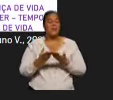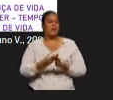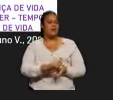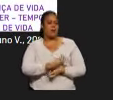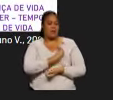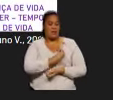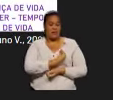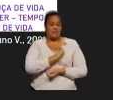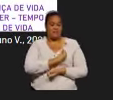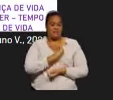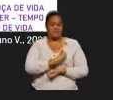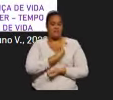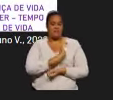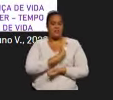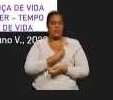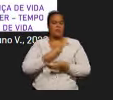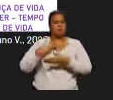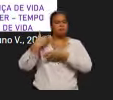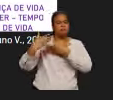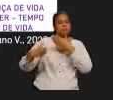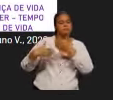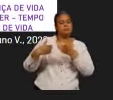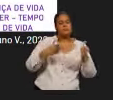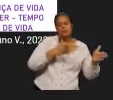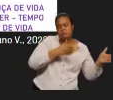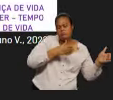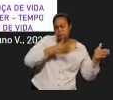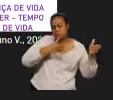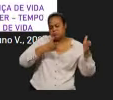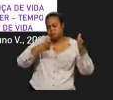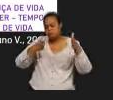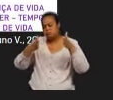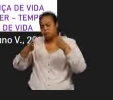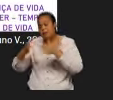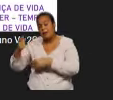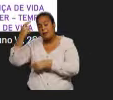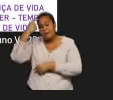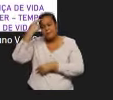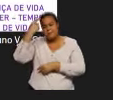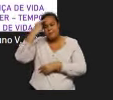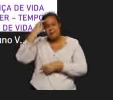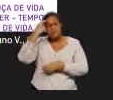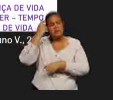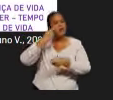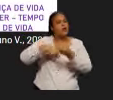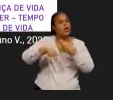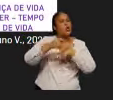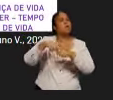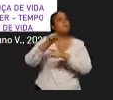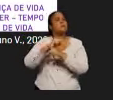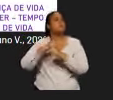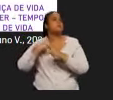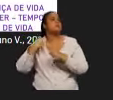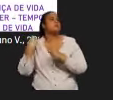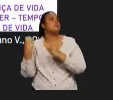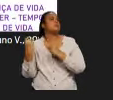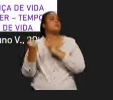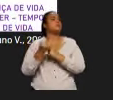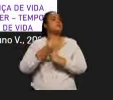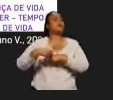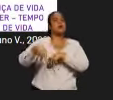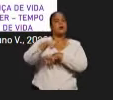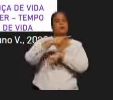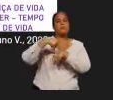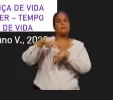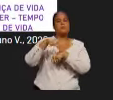é aquela taxa que diz pensando as características naturais econômicas e as condições devidas